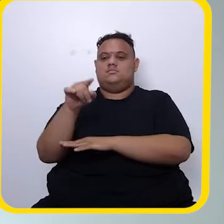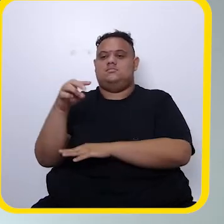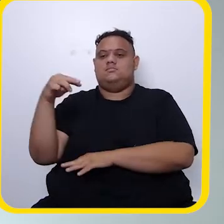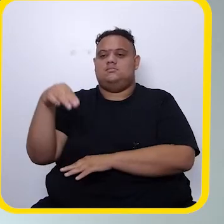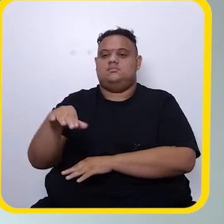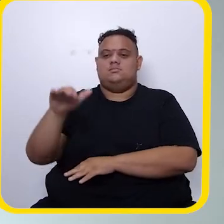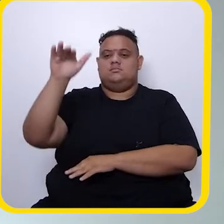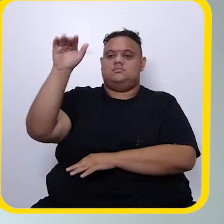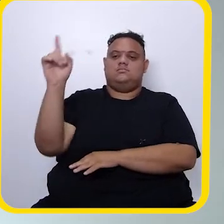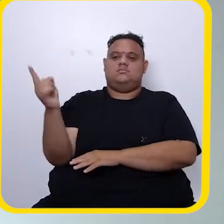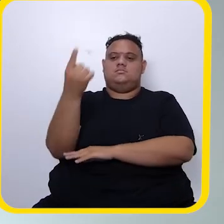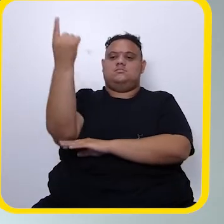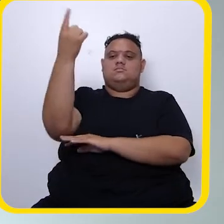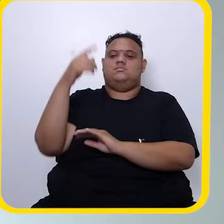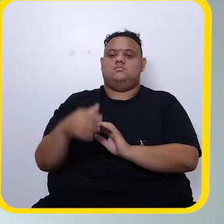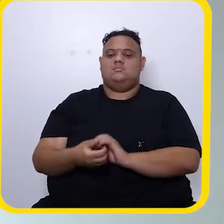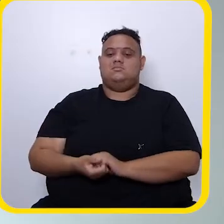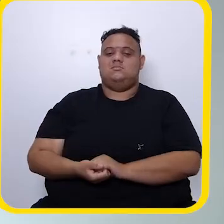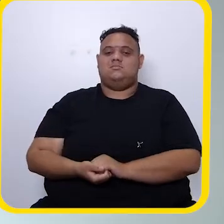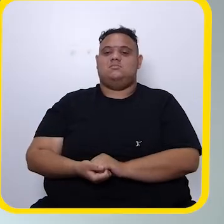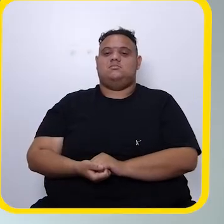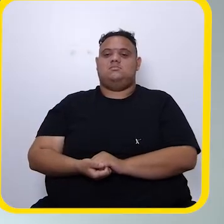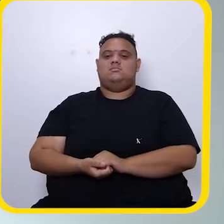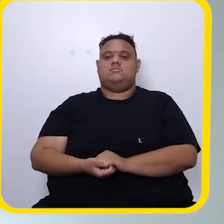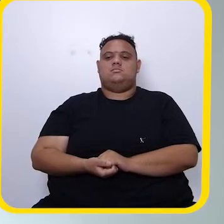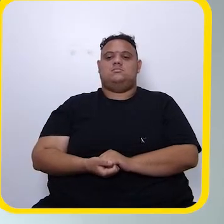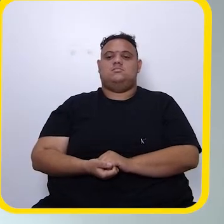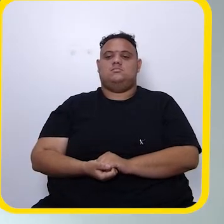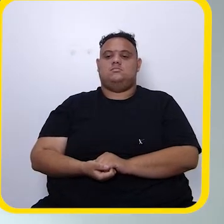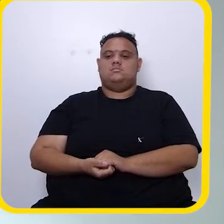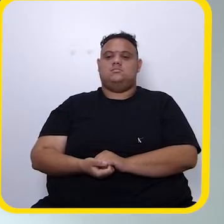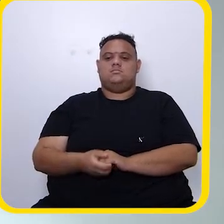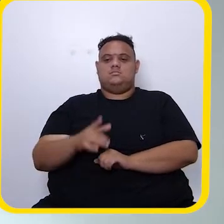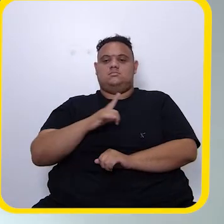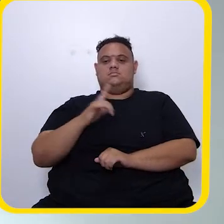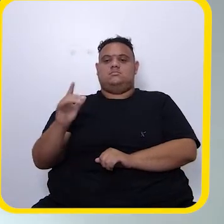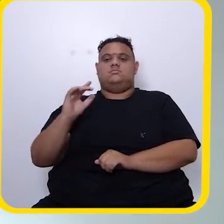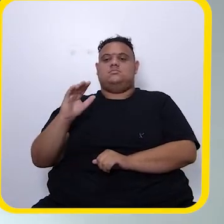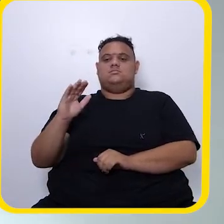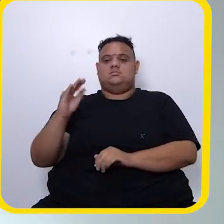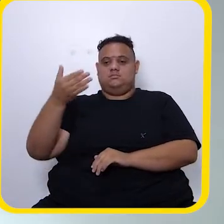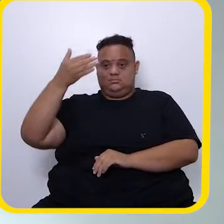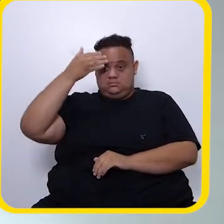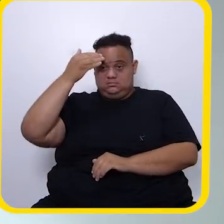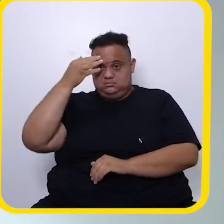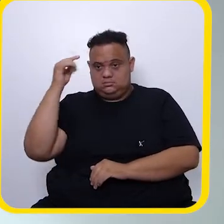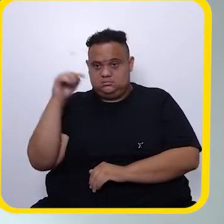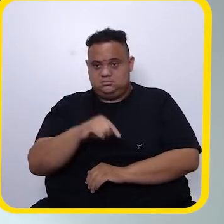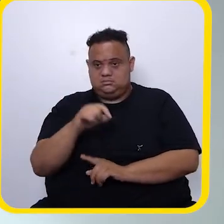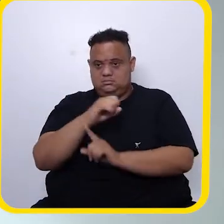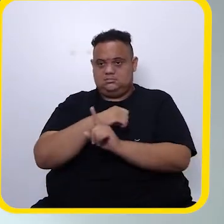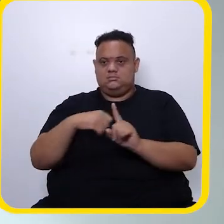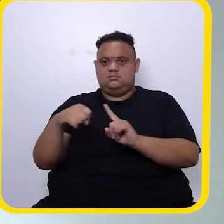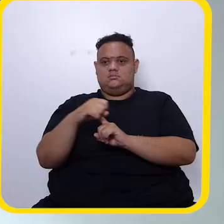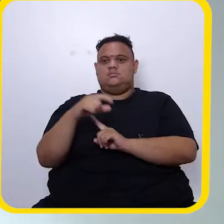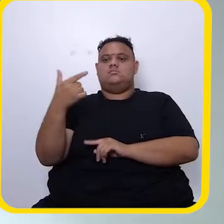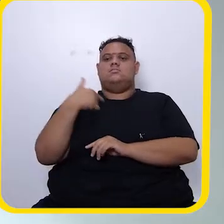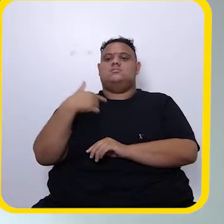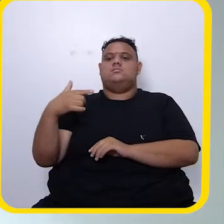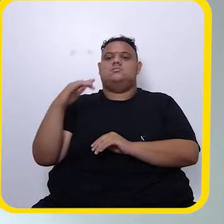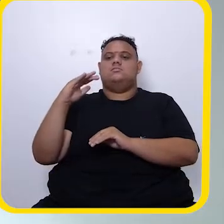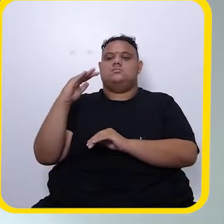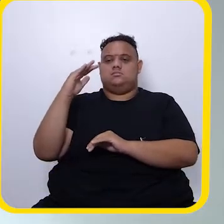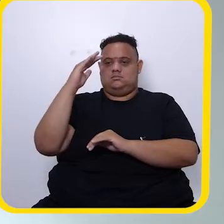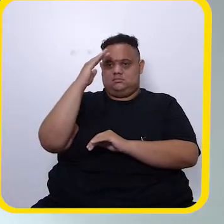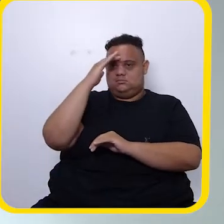aí de 1.000 metros de altitude. Então, esses são os aspectos físicos de Cuba. Então, vamos aqui passar um pouco, né, o socialismo em Cuba,